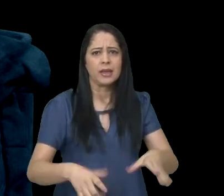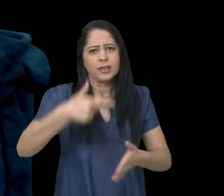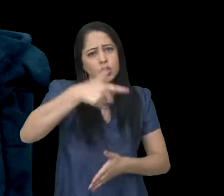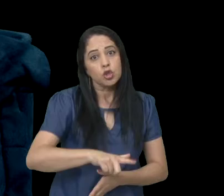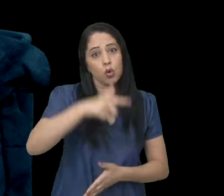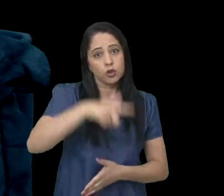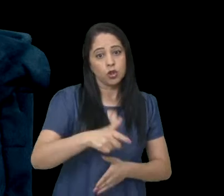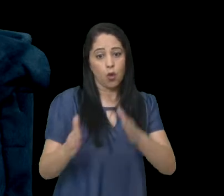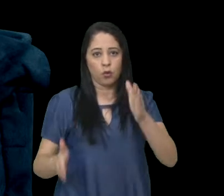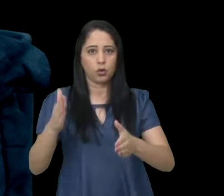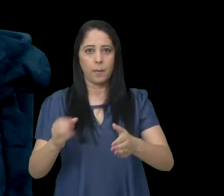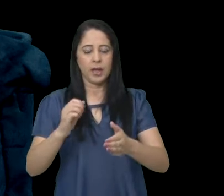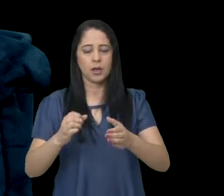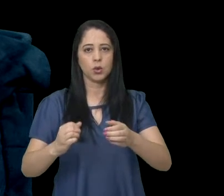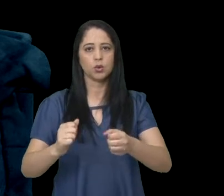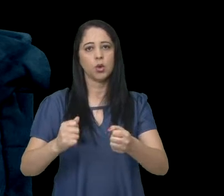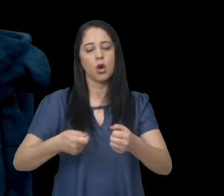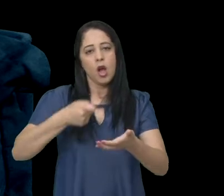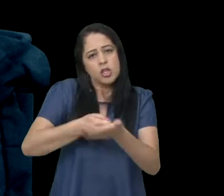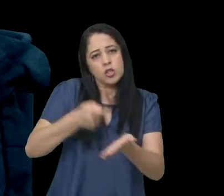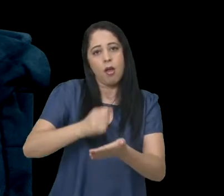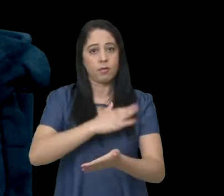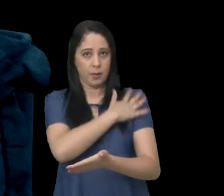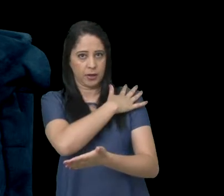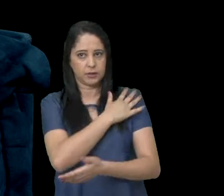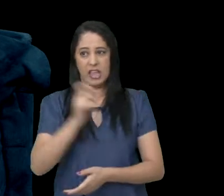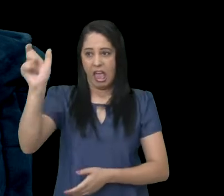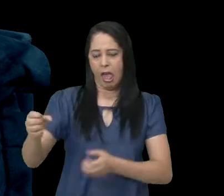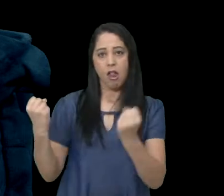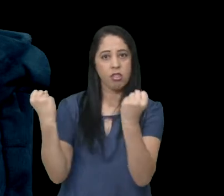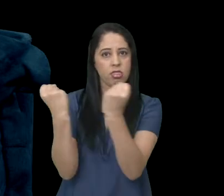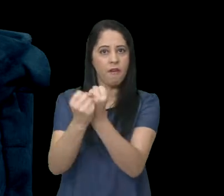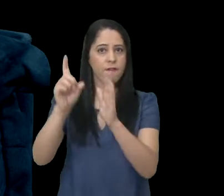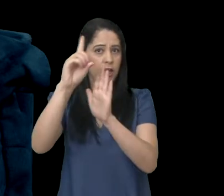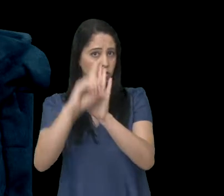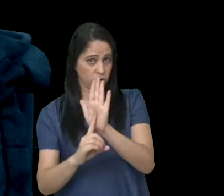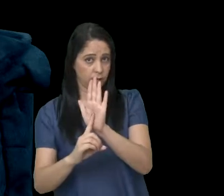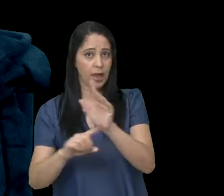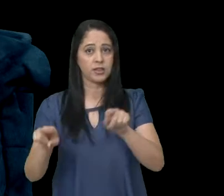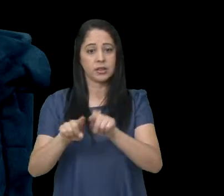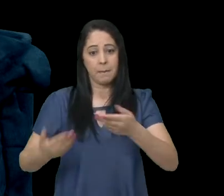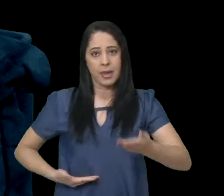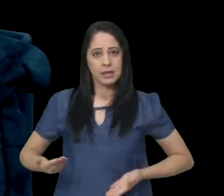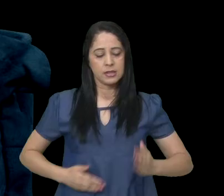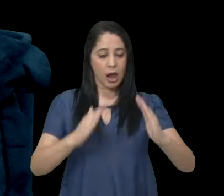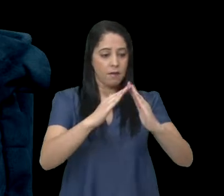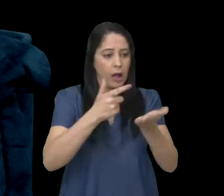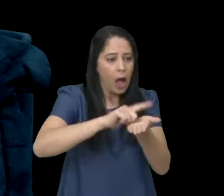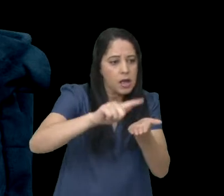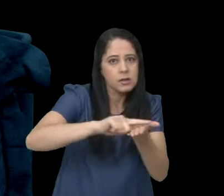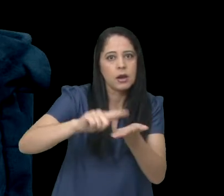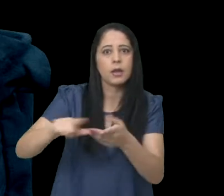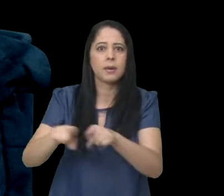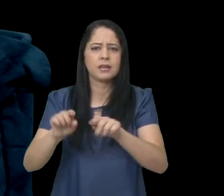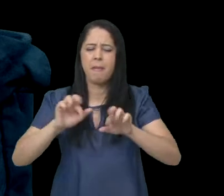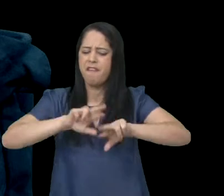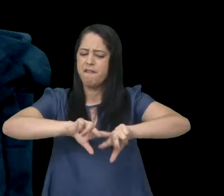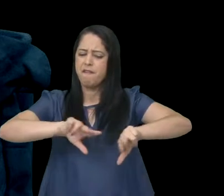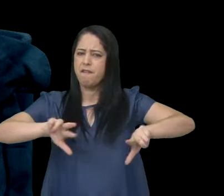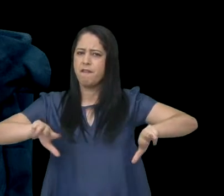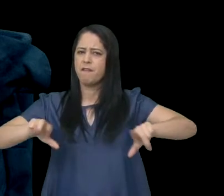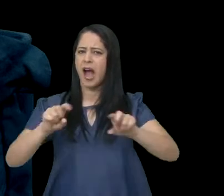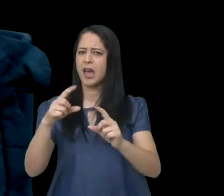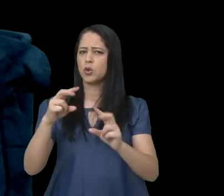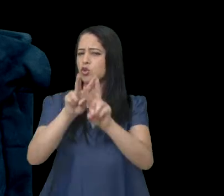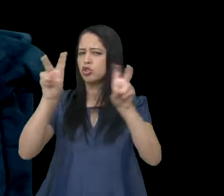militar. Ela é uma das maiores defensoras dos direitos das mulheres, das empregadas domésticas e dos diversos movimentos sociais